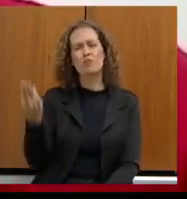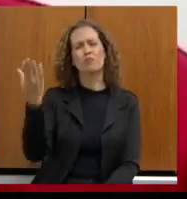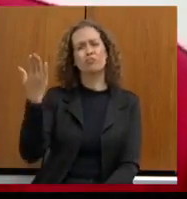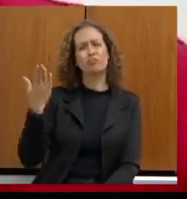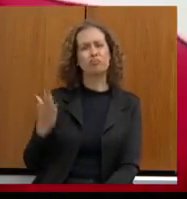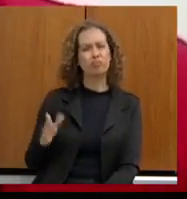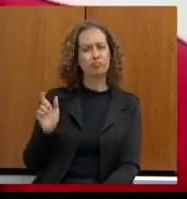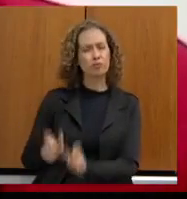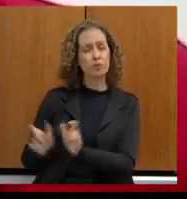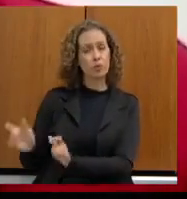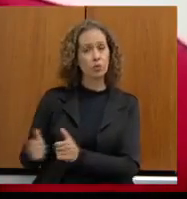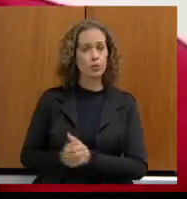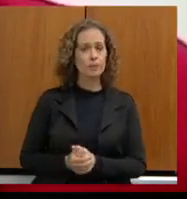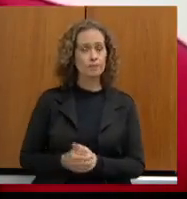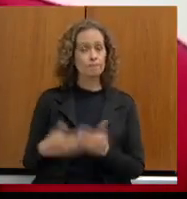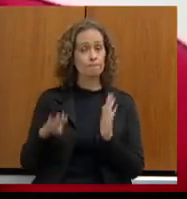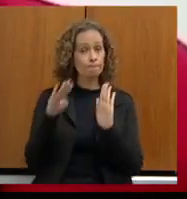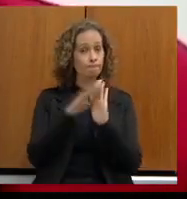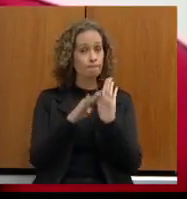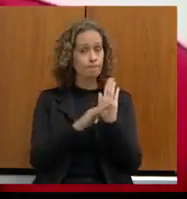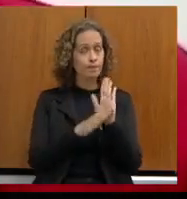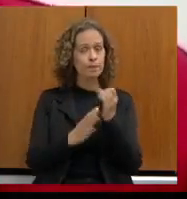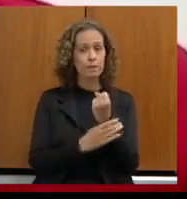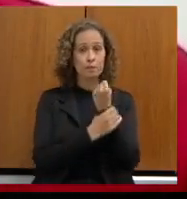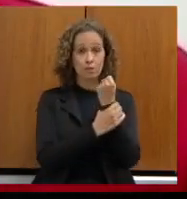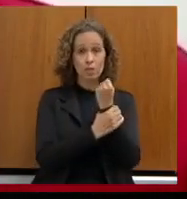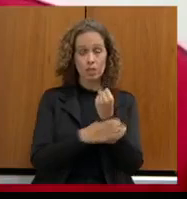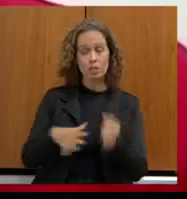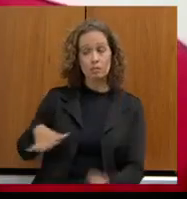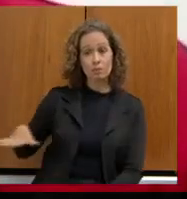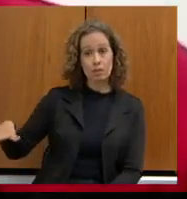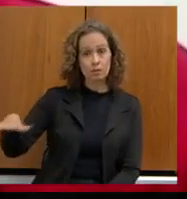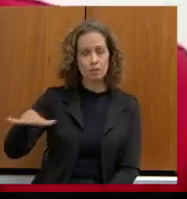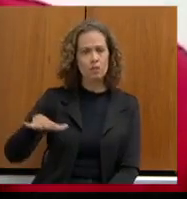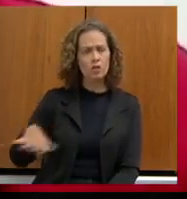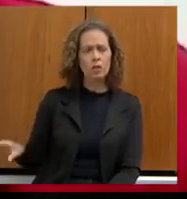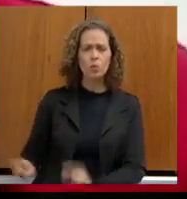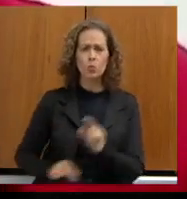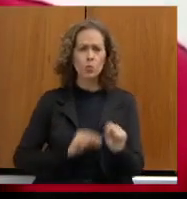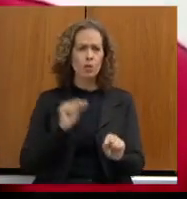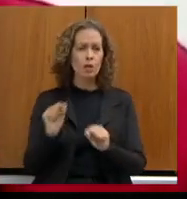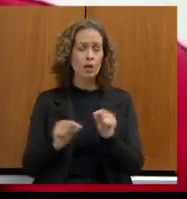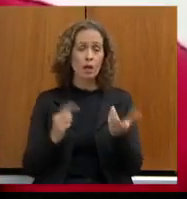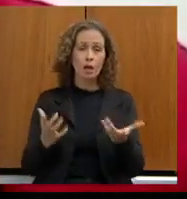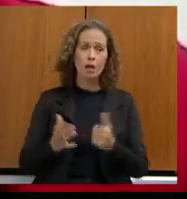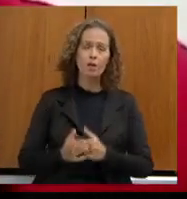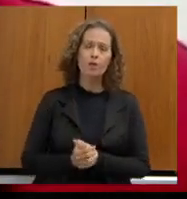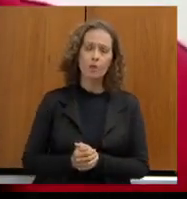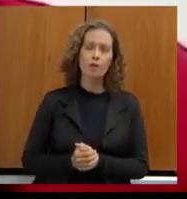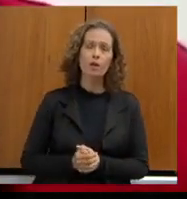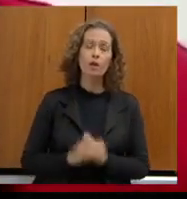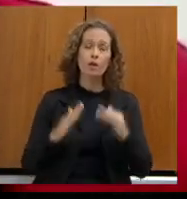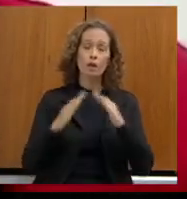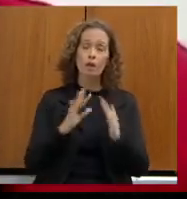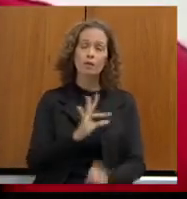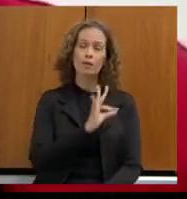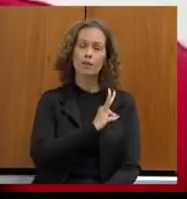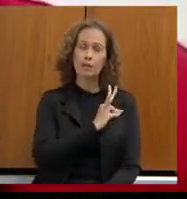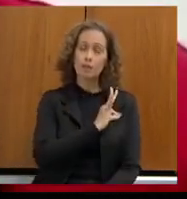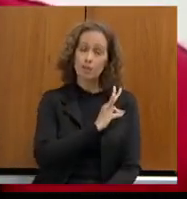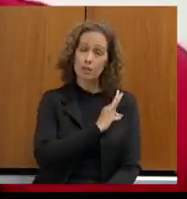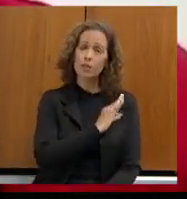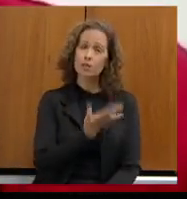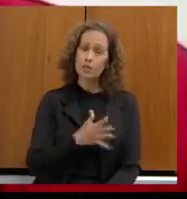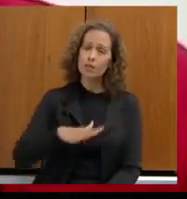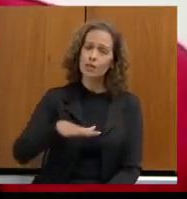uma das pautas da segurança do Vale do Aço é o funcionamento pleno da Delegacia Regional de Coronel